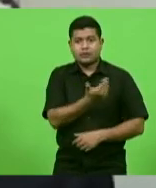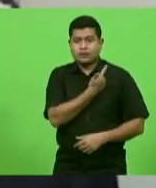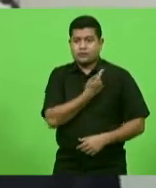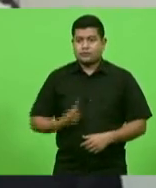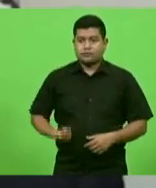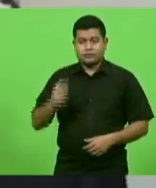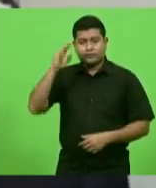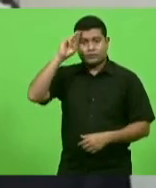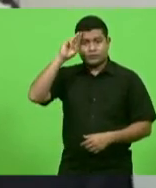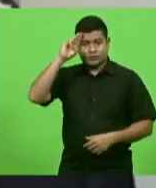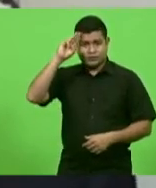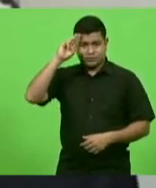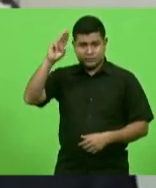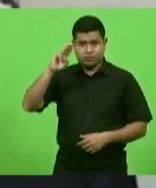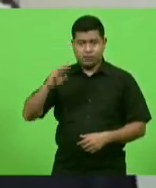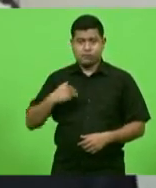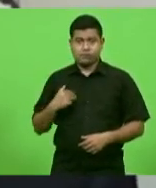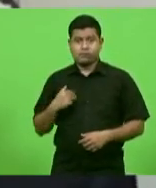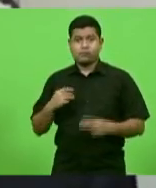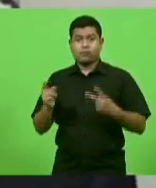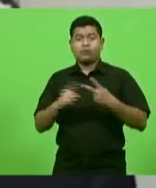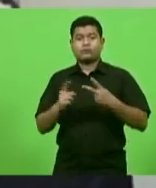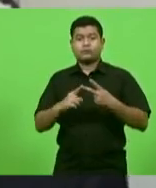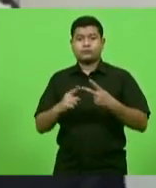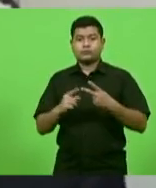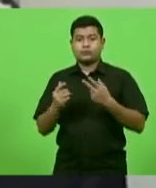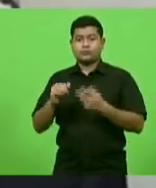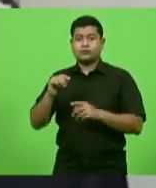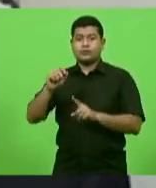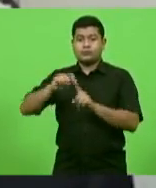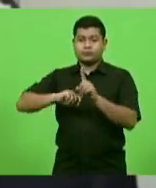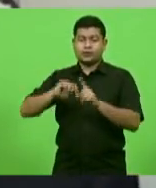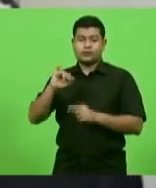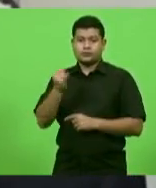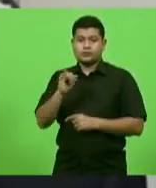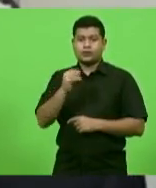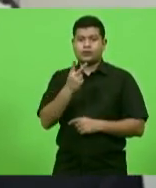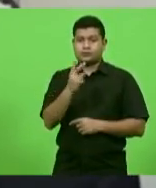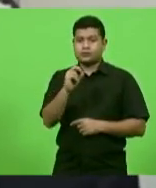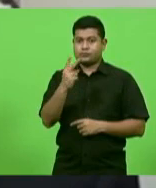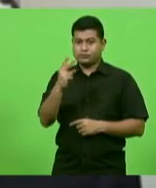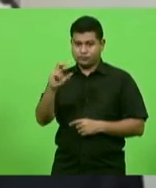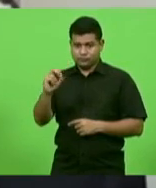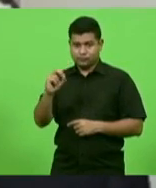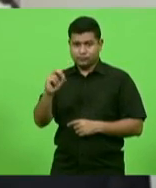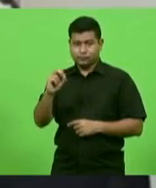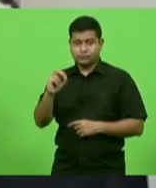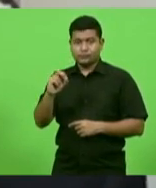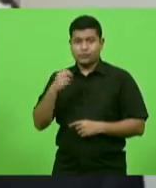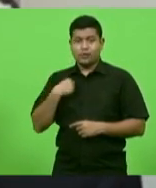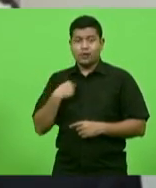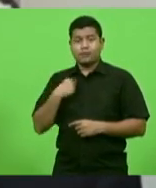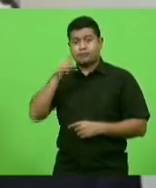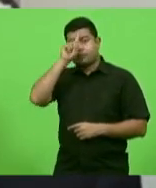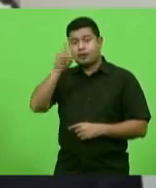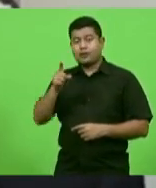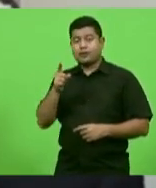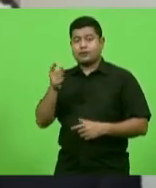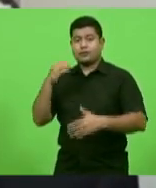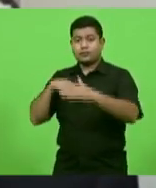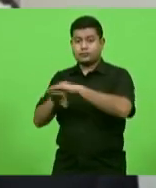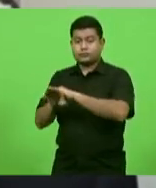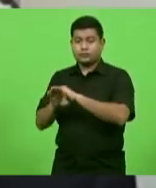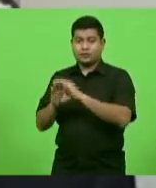e tem dois em janeiro do corrente ano o ministério público de Santa Catarina determinou o arquivamento do inquérito civil